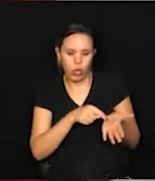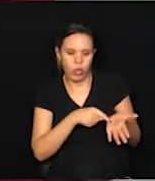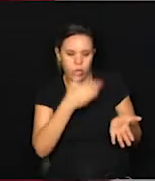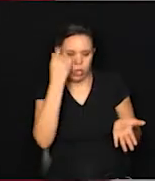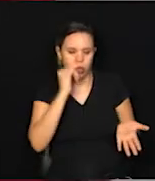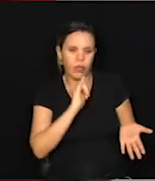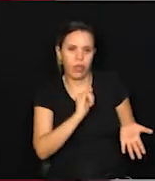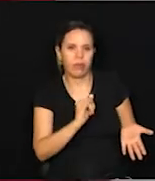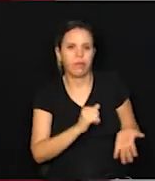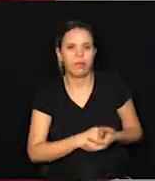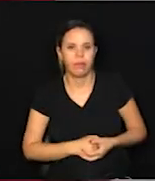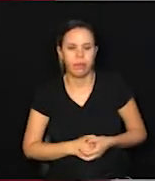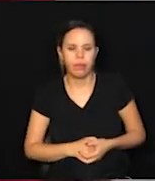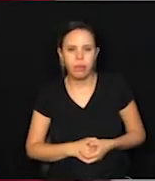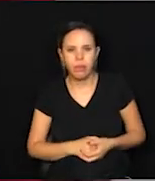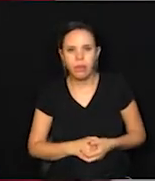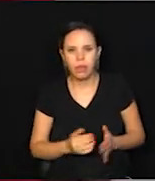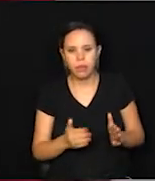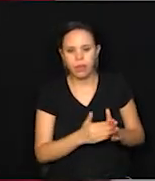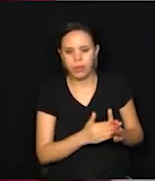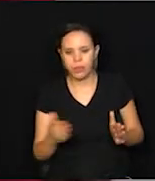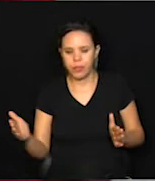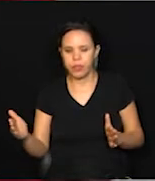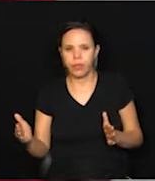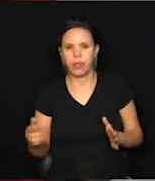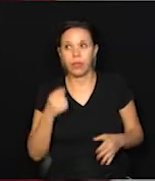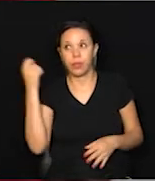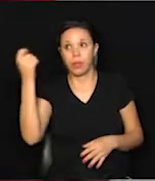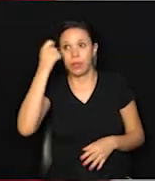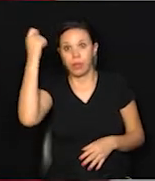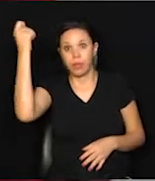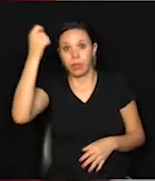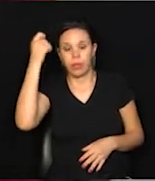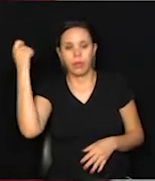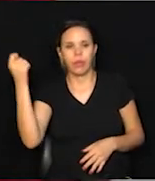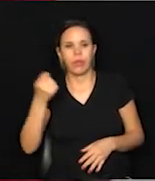falar. Durante a fase mais grave, das